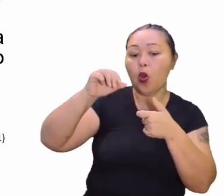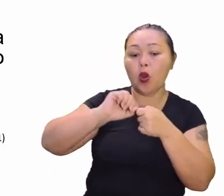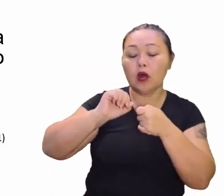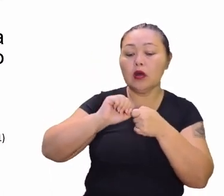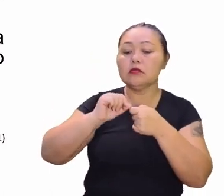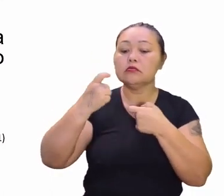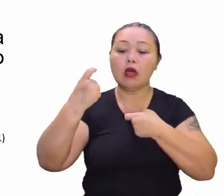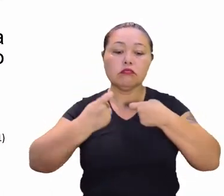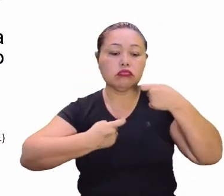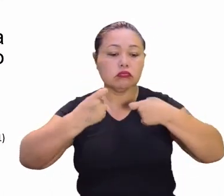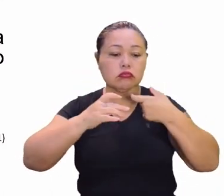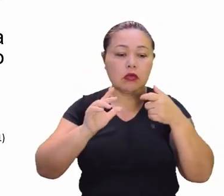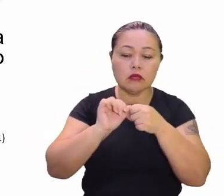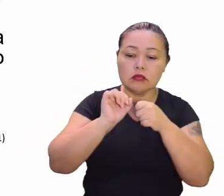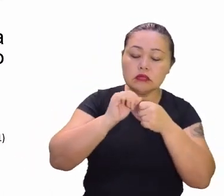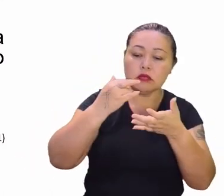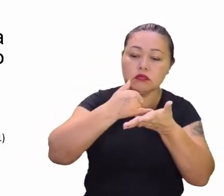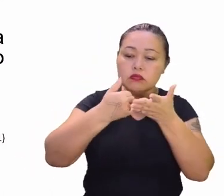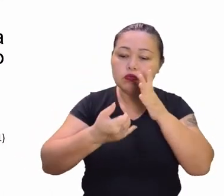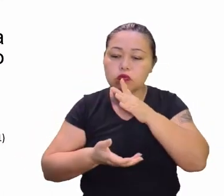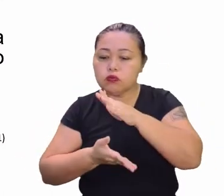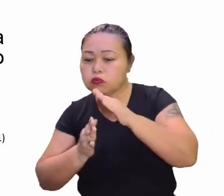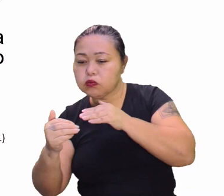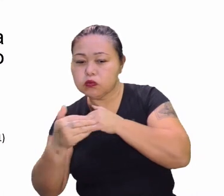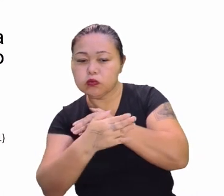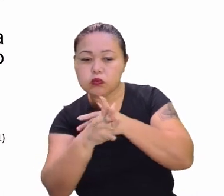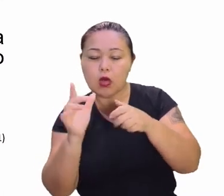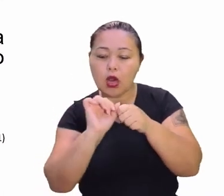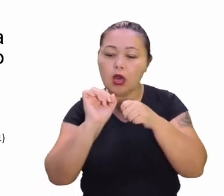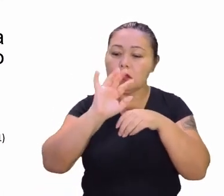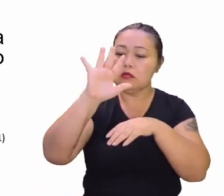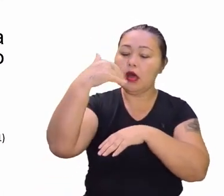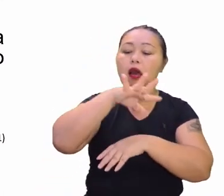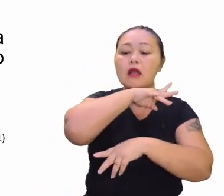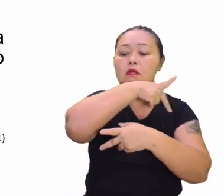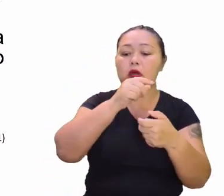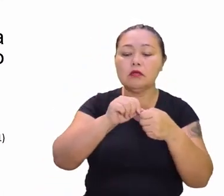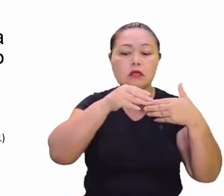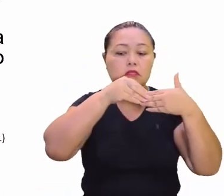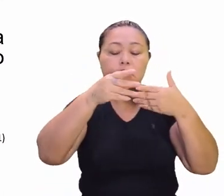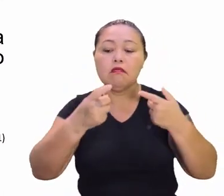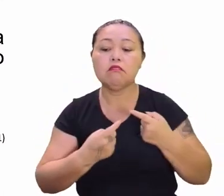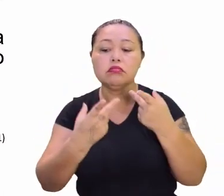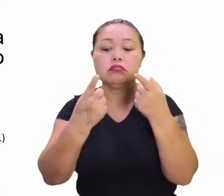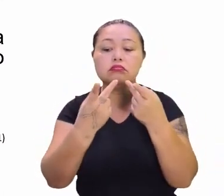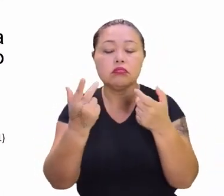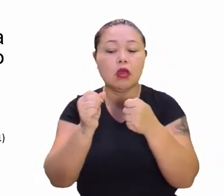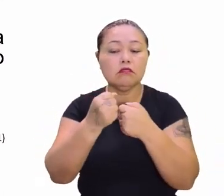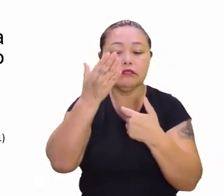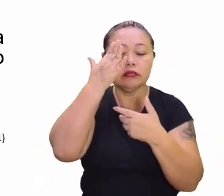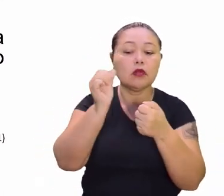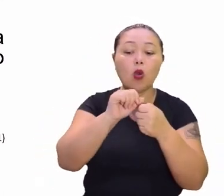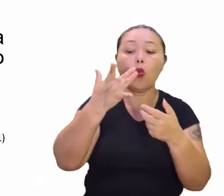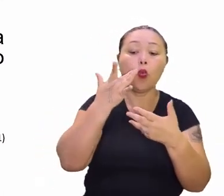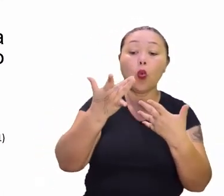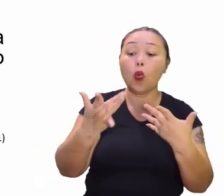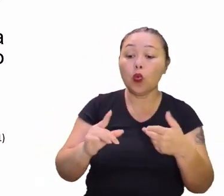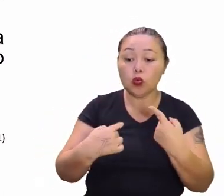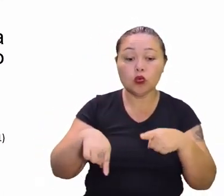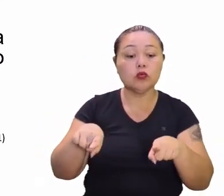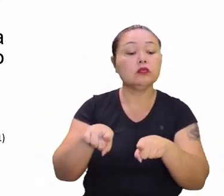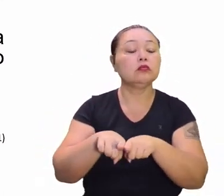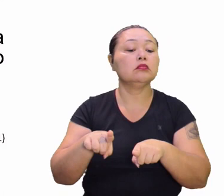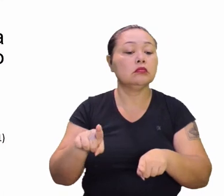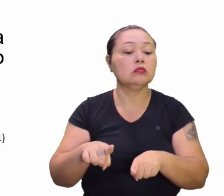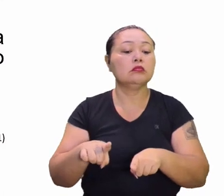isso? Narcotráfico, contrabando, seja de madeira, contrabando de animais, etc. Ouro.